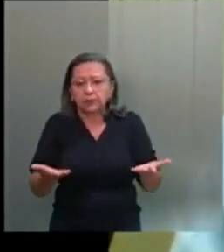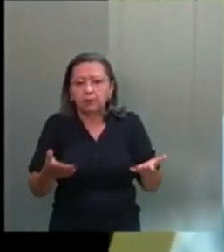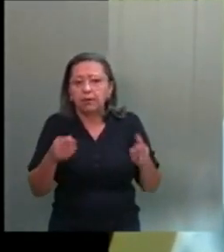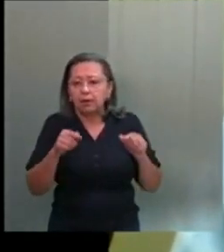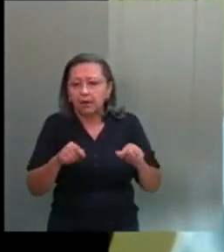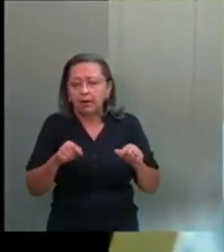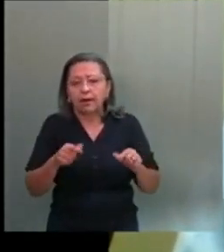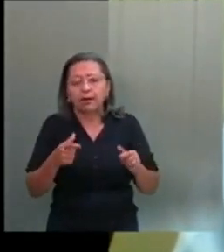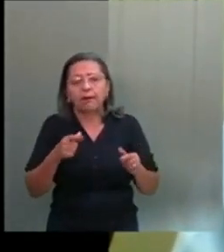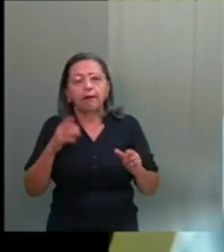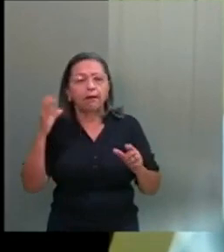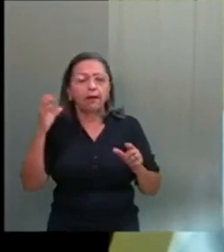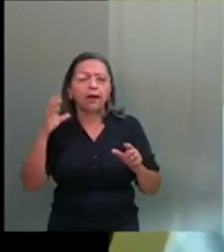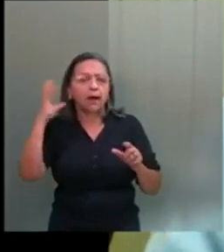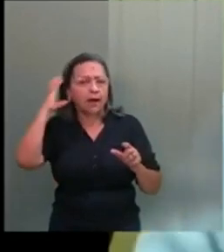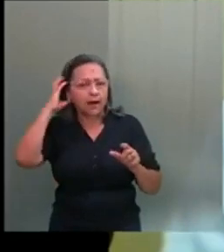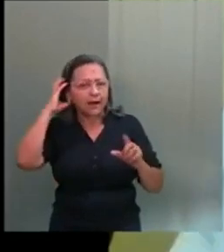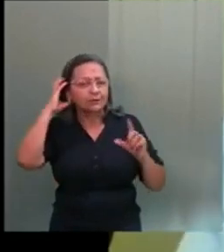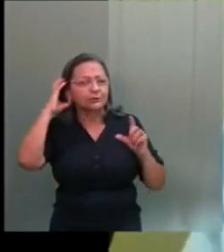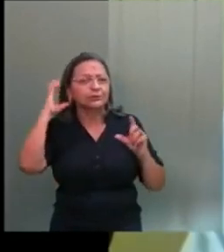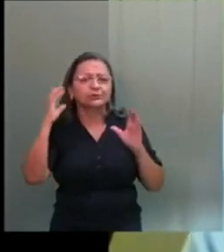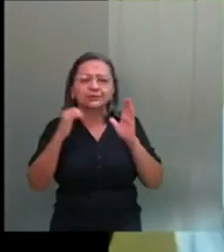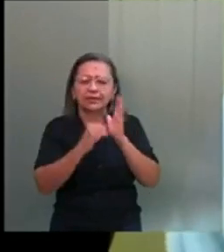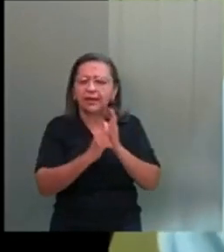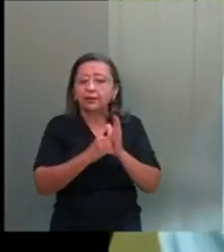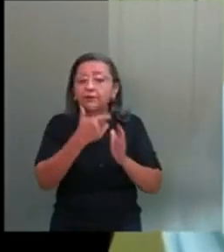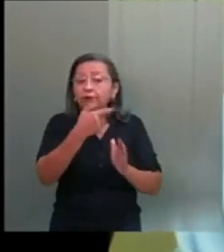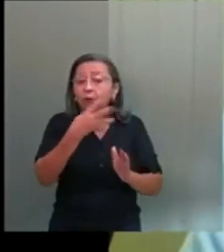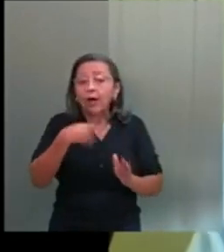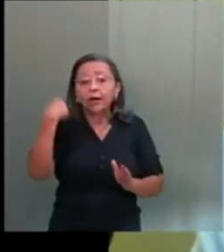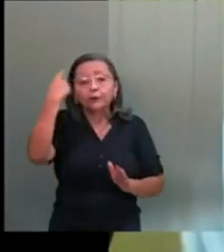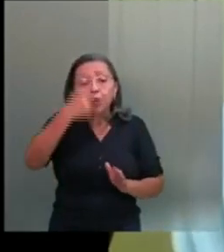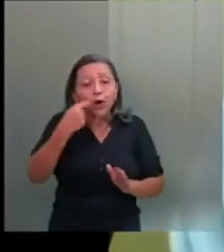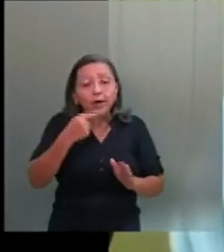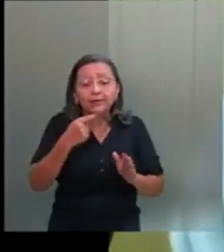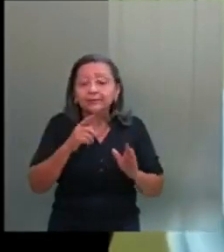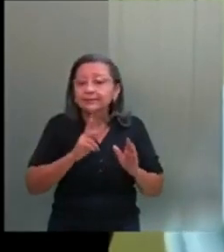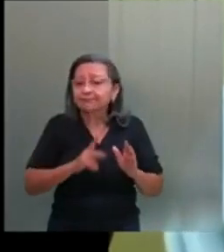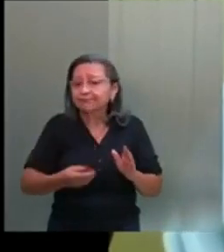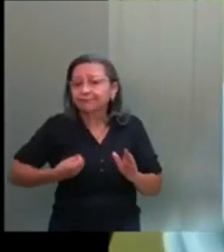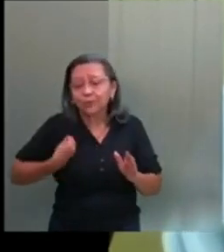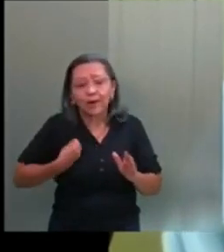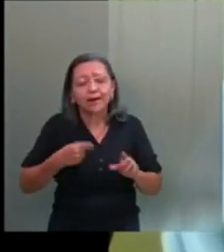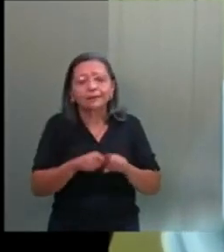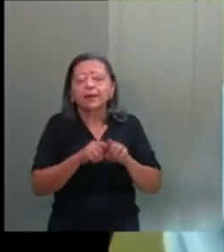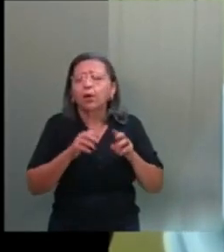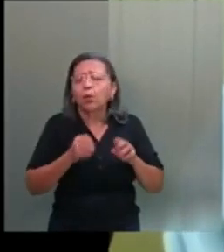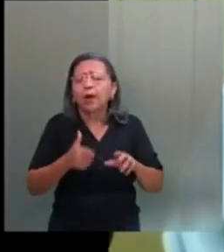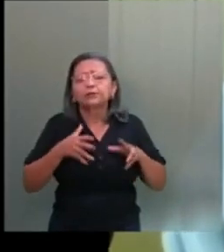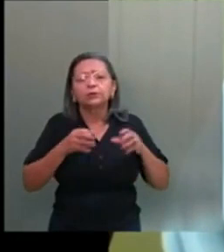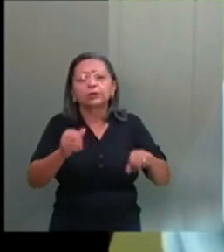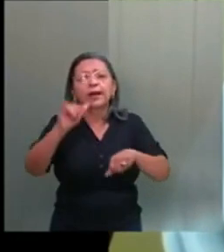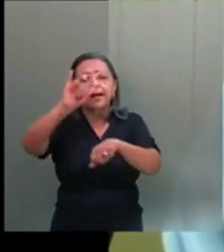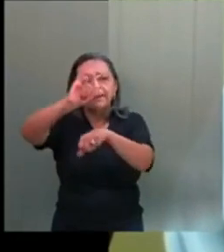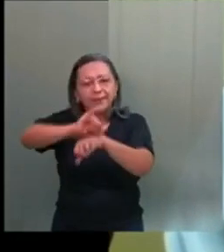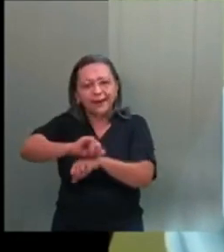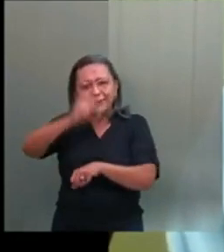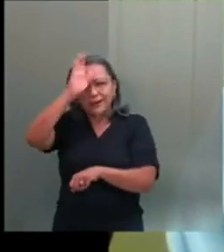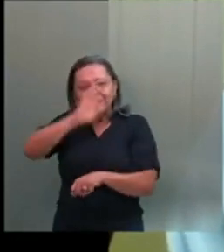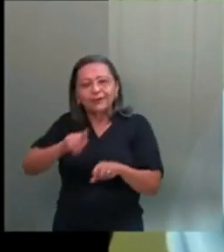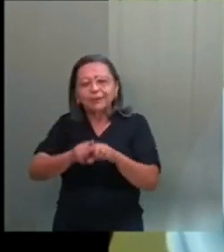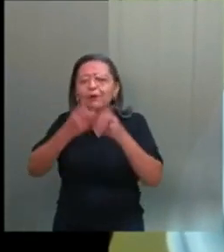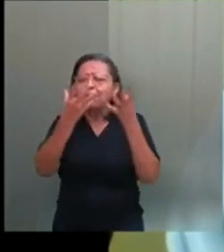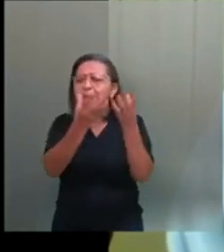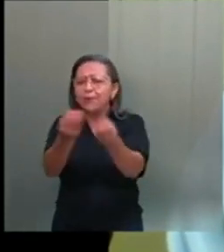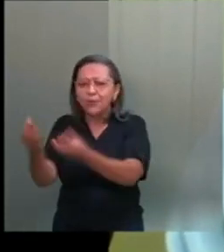A Rádio Senado, 24 horas no ar, 7 dias por semana, está praticamente aí em todas as capitais, né? E também com